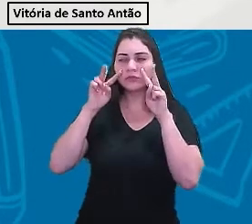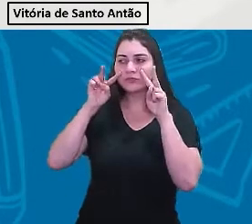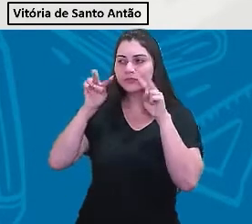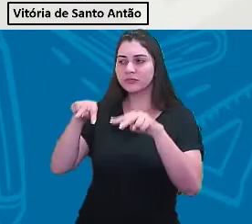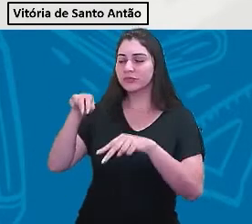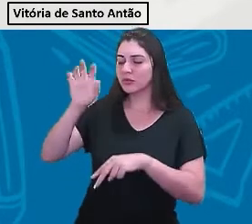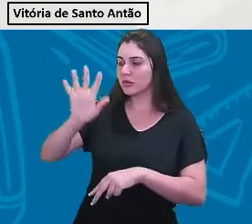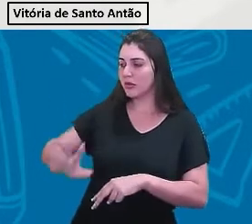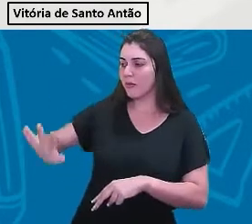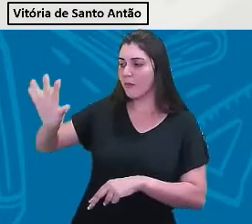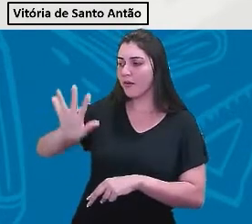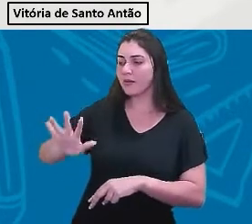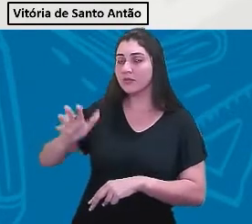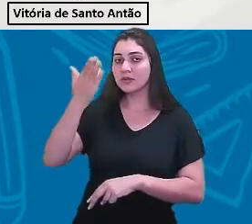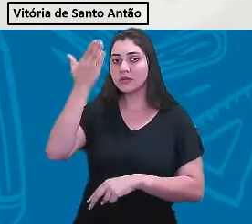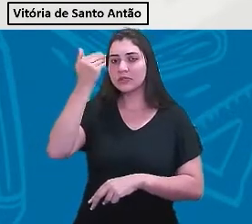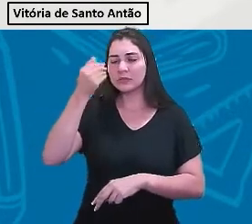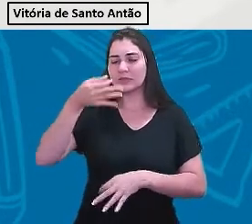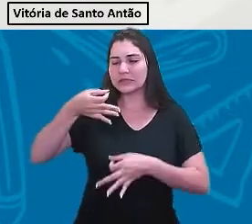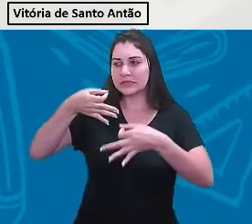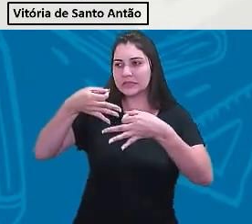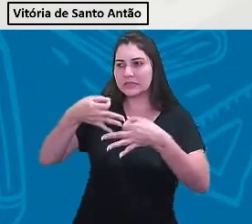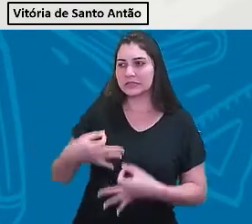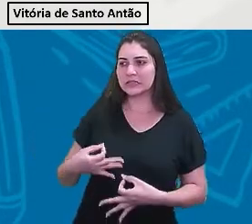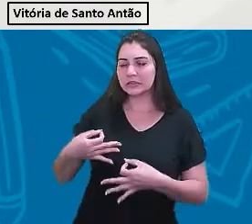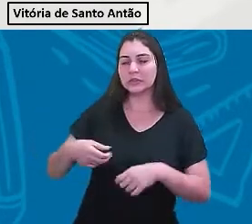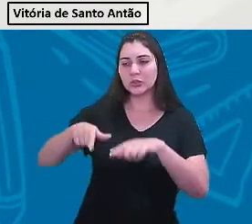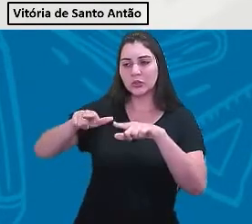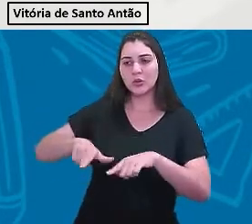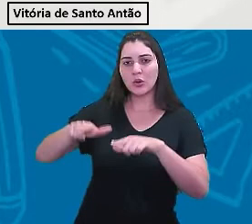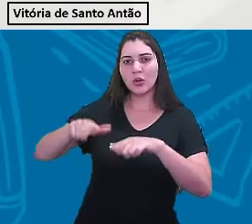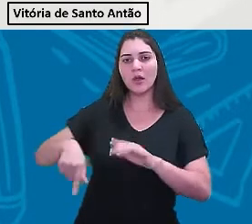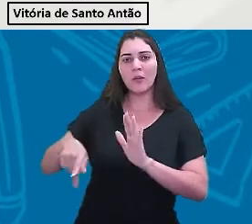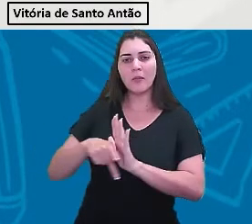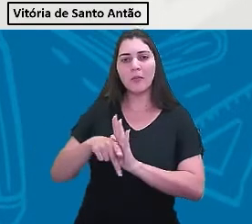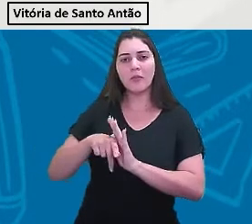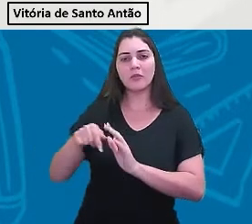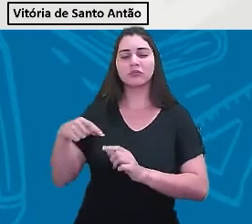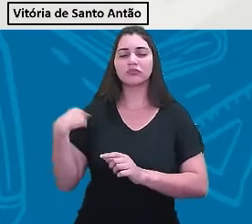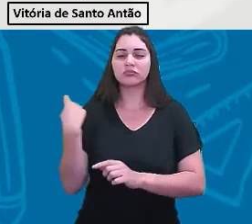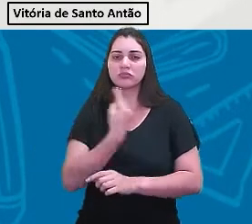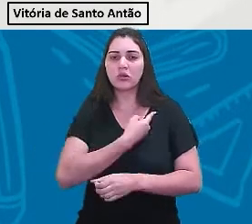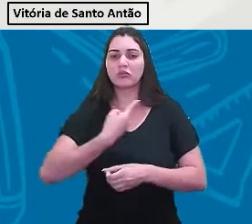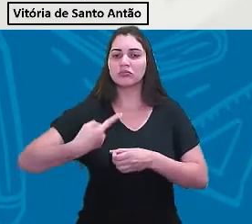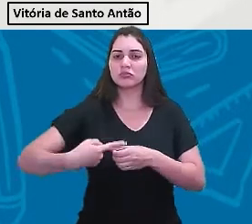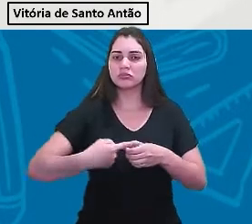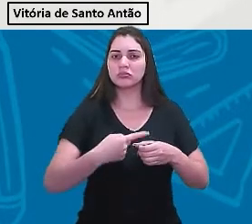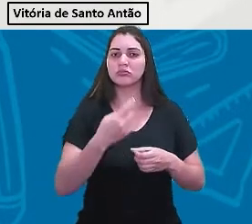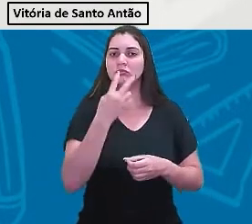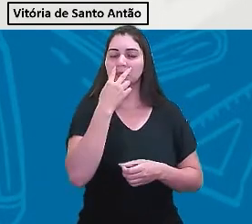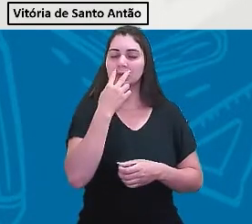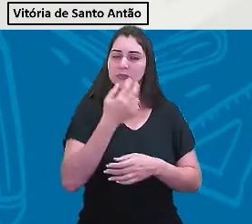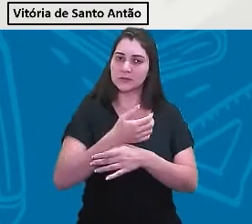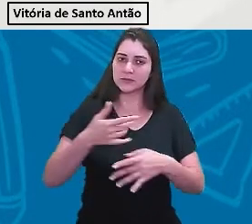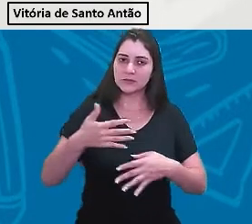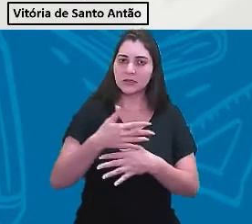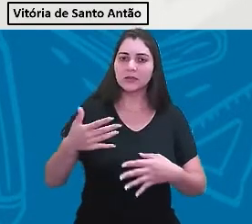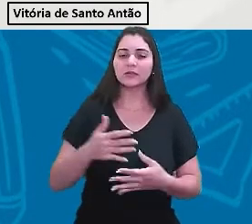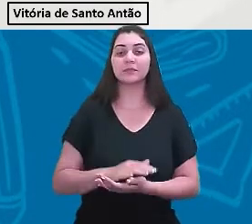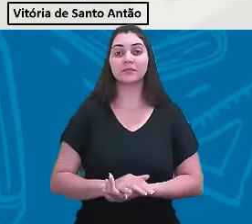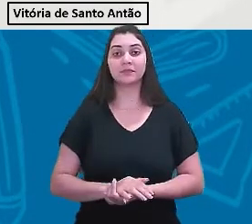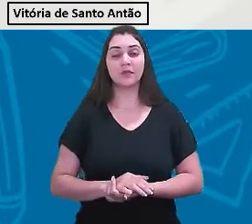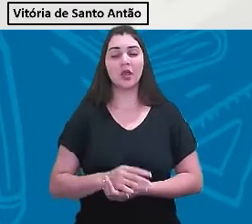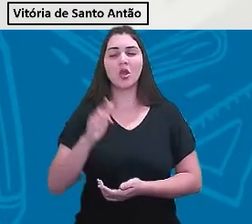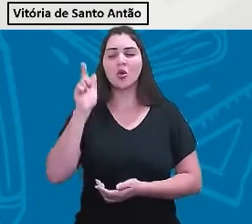e então saber exatamente onde fica localizado aqui o nosso município, a nossa cidade, Vitória de Santo Antão. E aí a